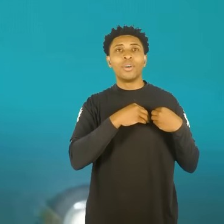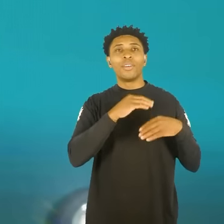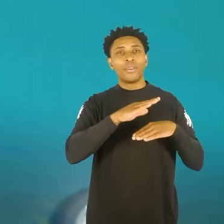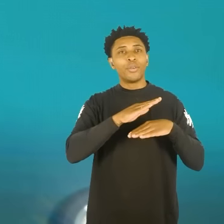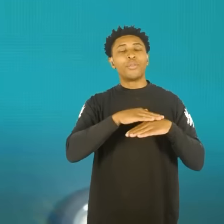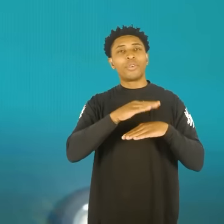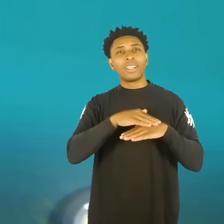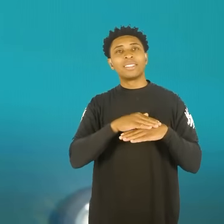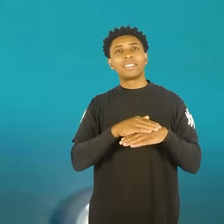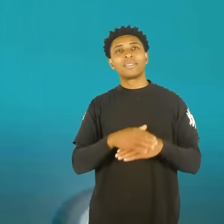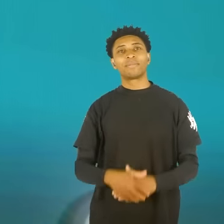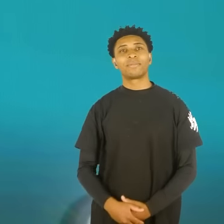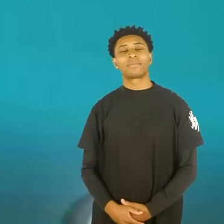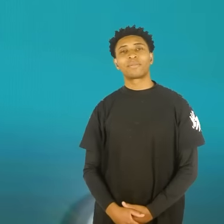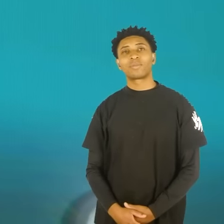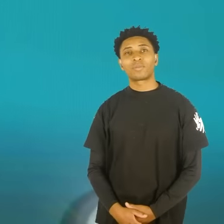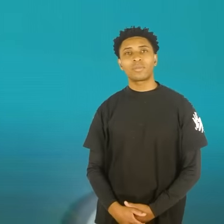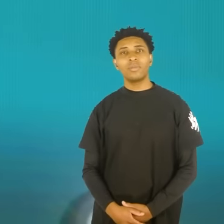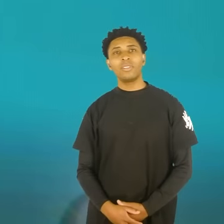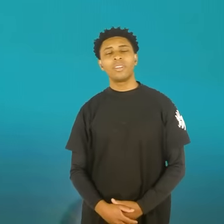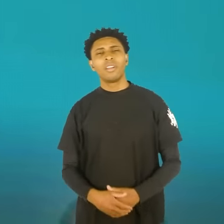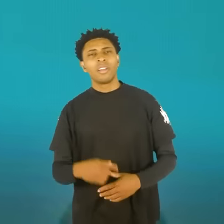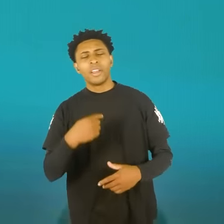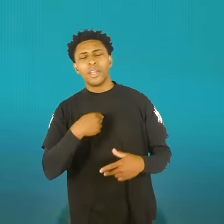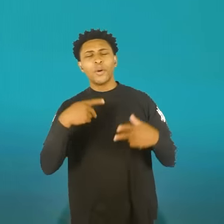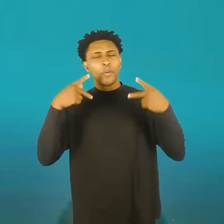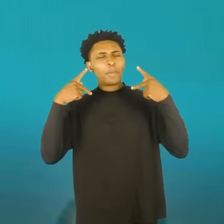Mas eu vim aqui nesse altar para dizer que nós